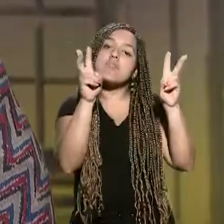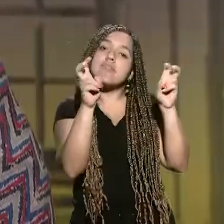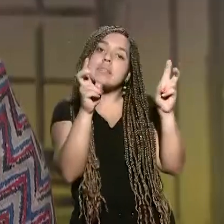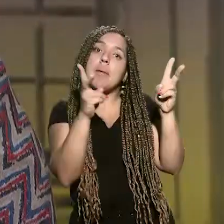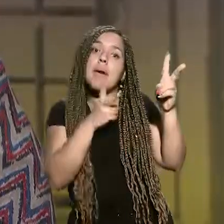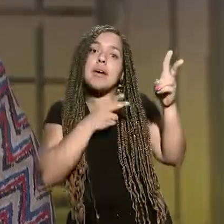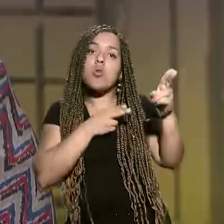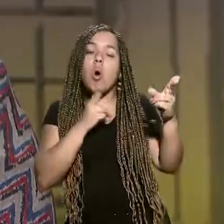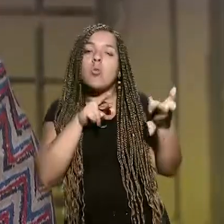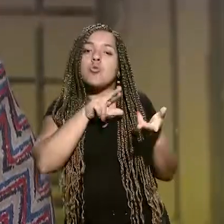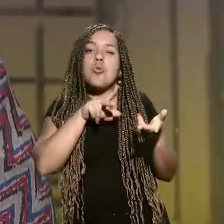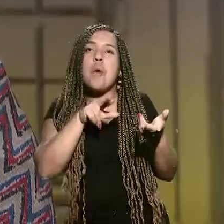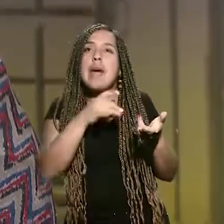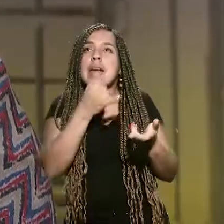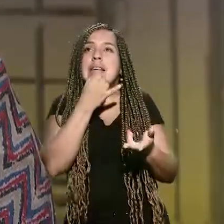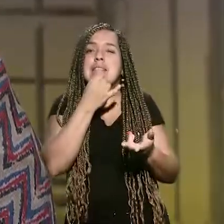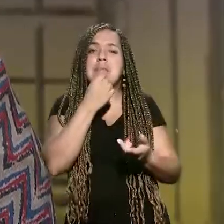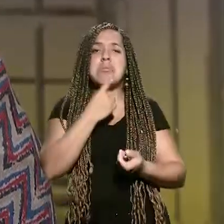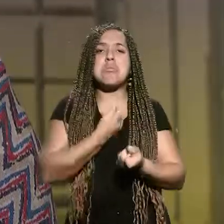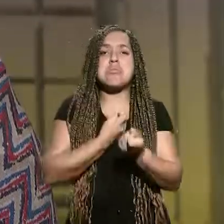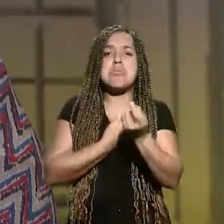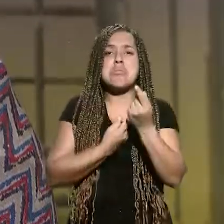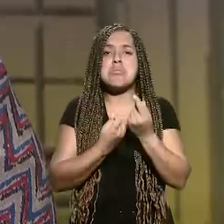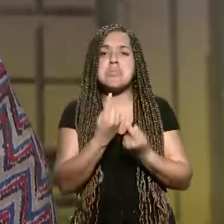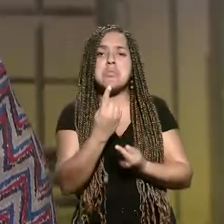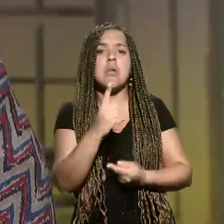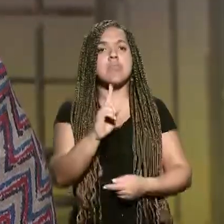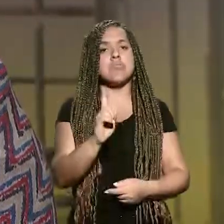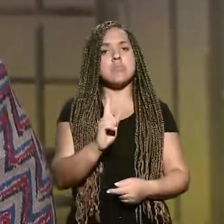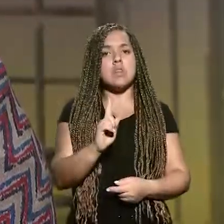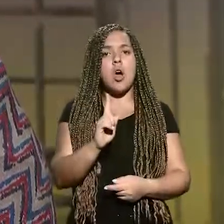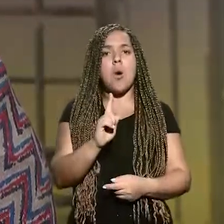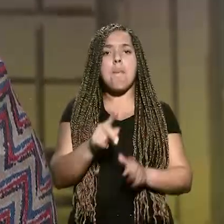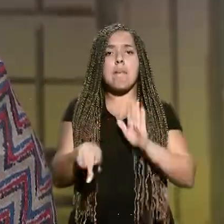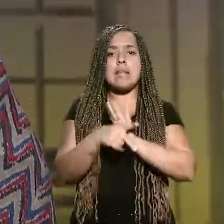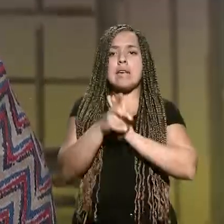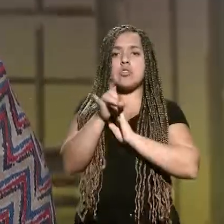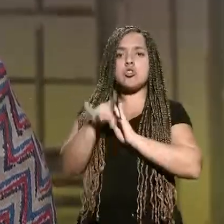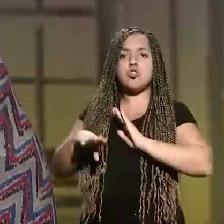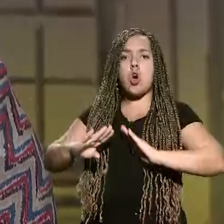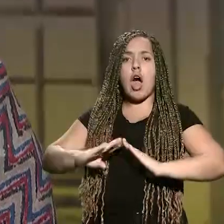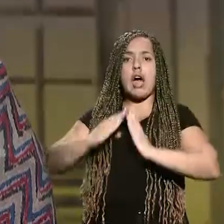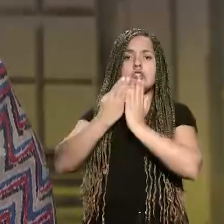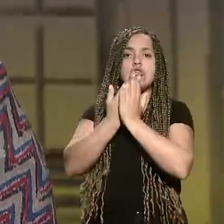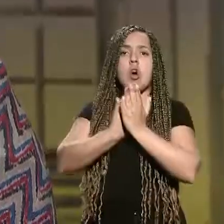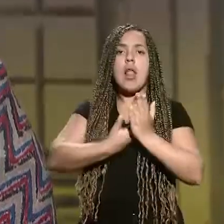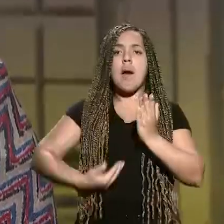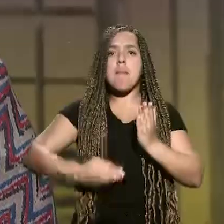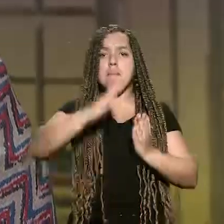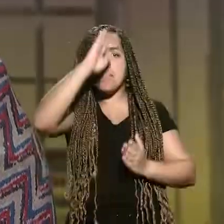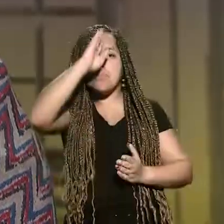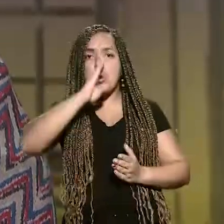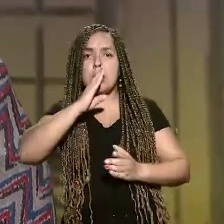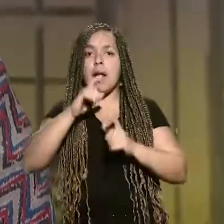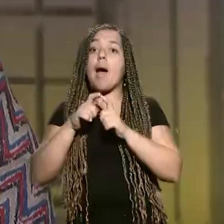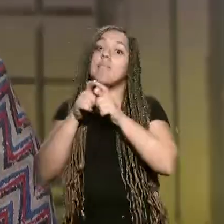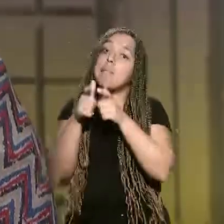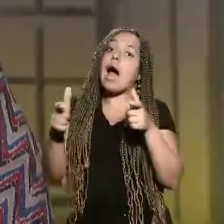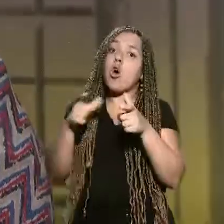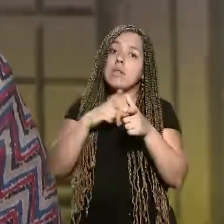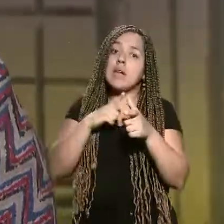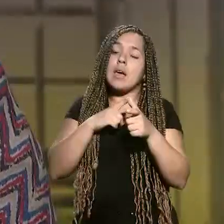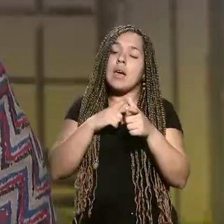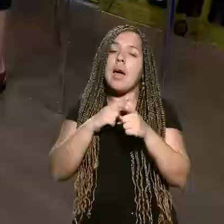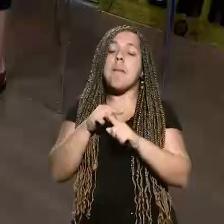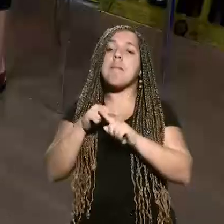abordando essa questão. Então, não é uma questão que é só, por exemplo, da escola pública, né? Que é o lugar que a